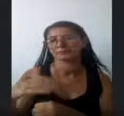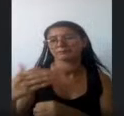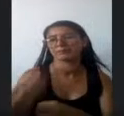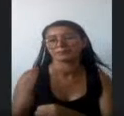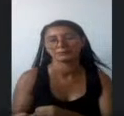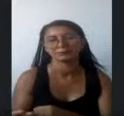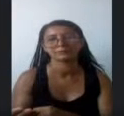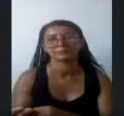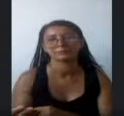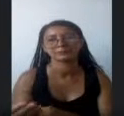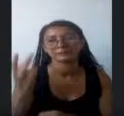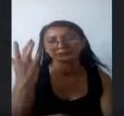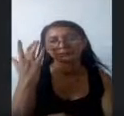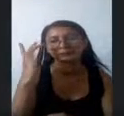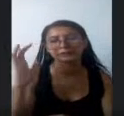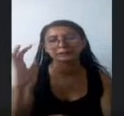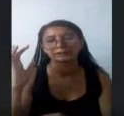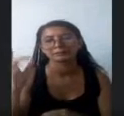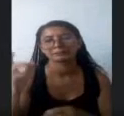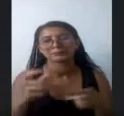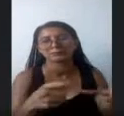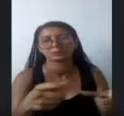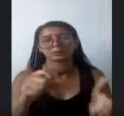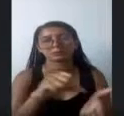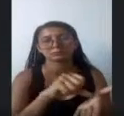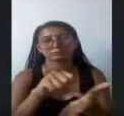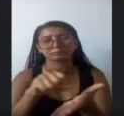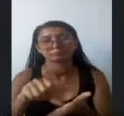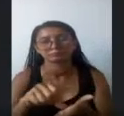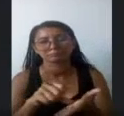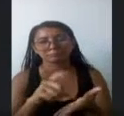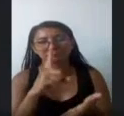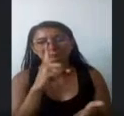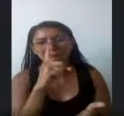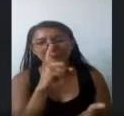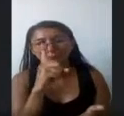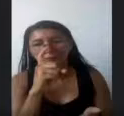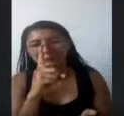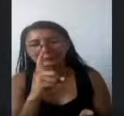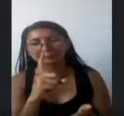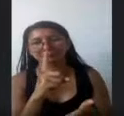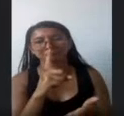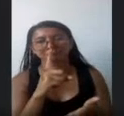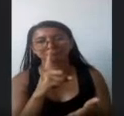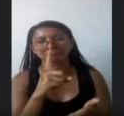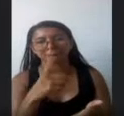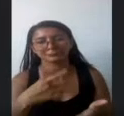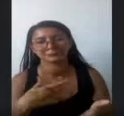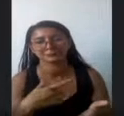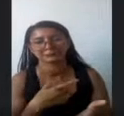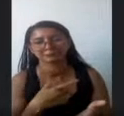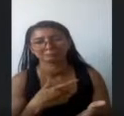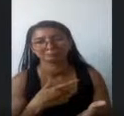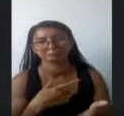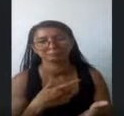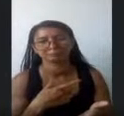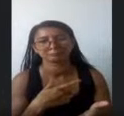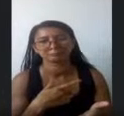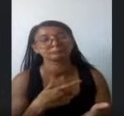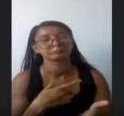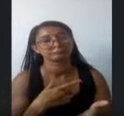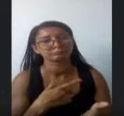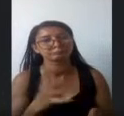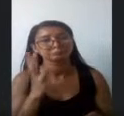a rede de atenção para ofertar o teste rápido e o tratamento, então, assim, bacana, eu acho que é por aí.